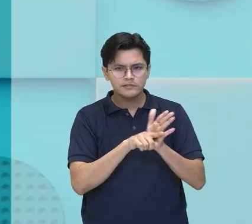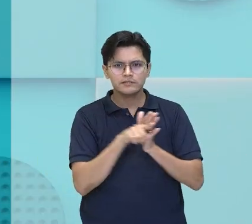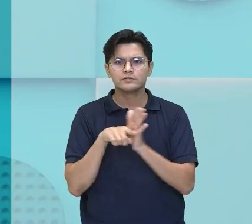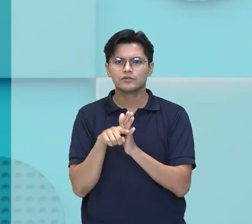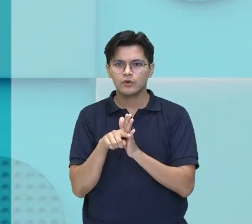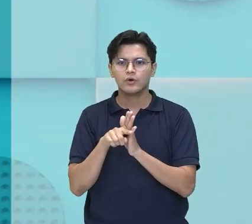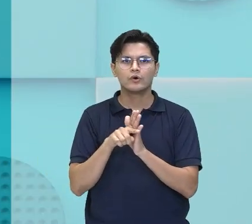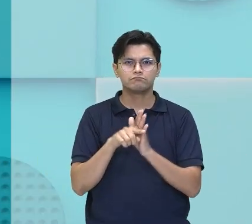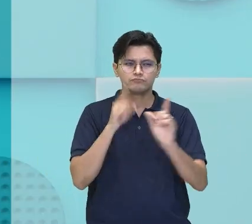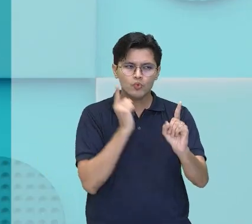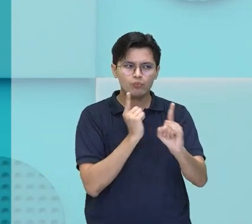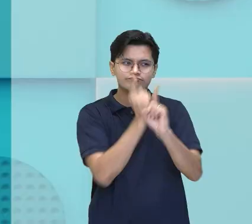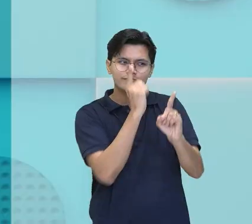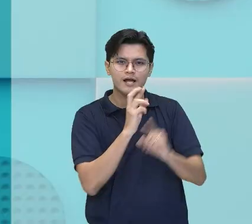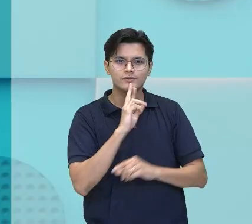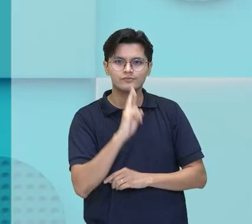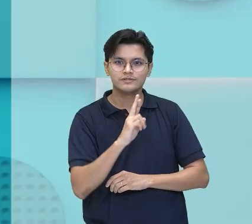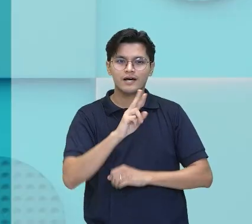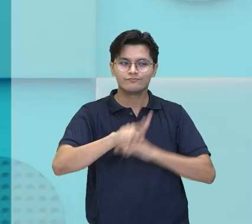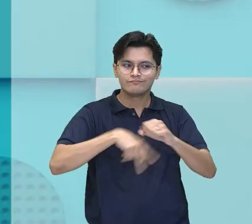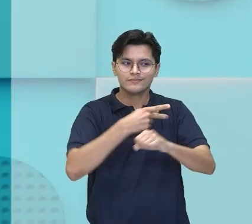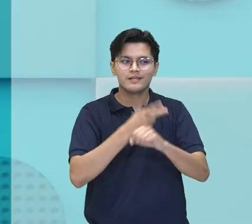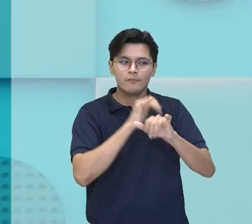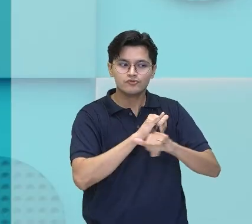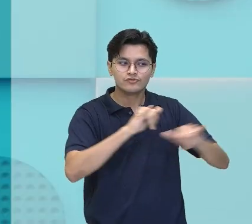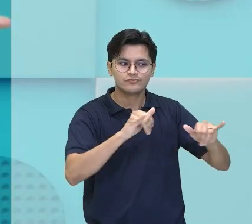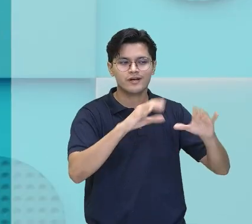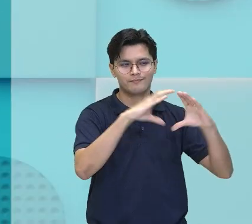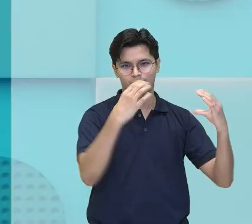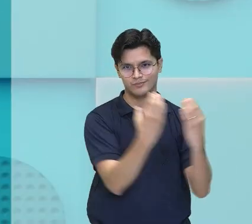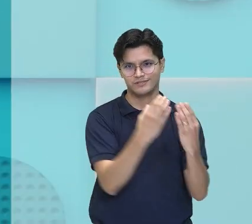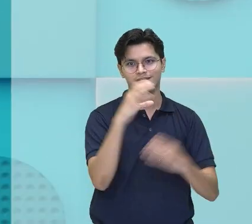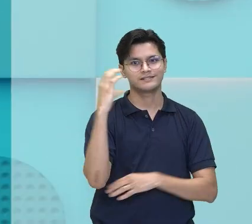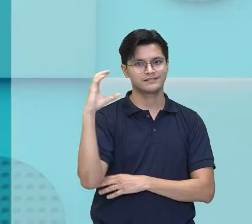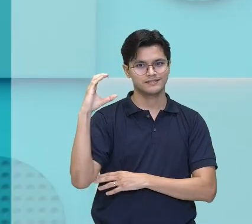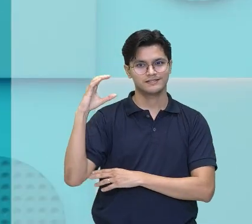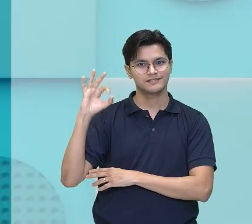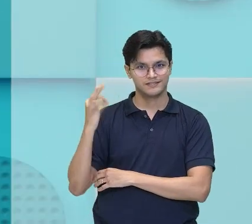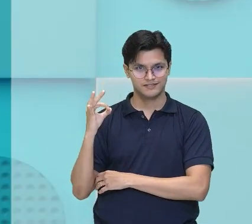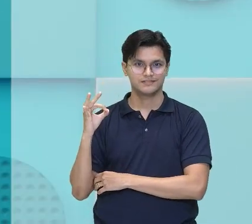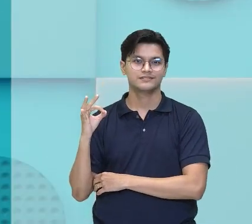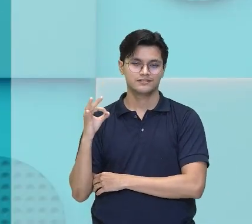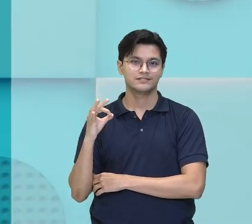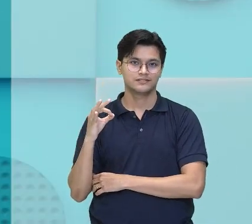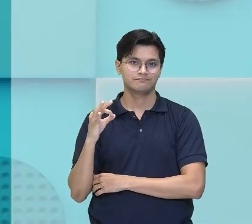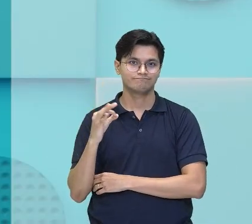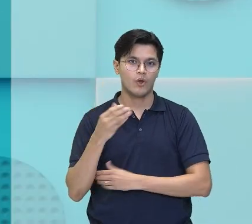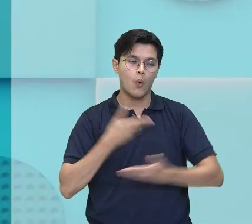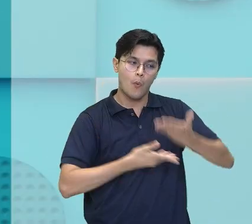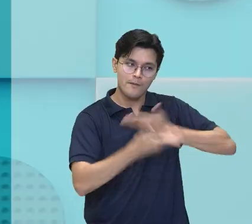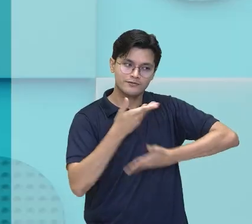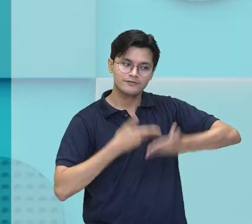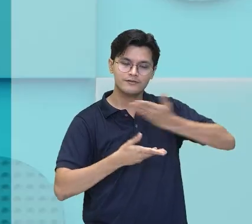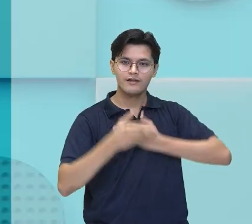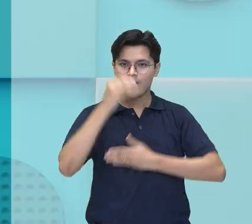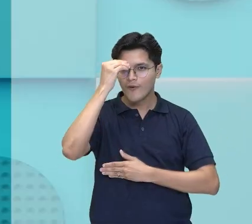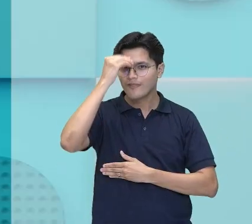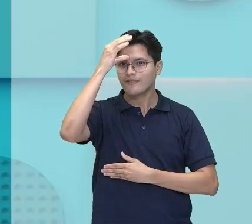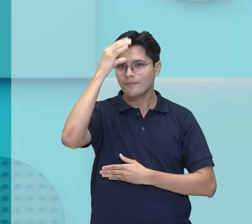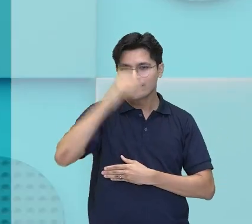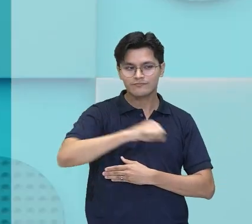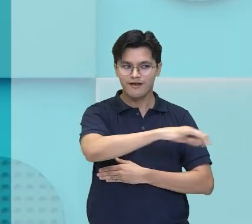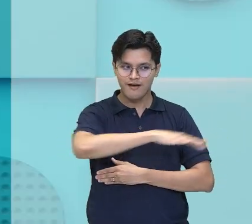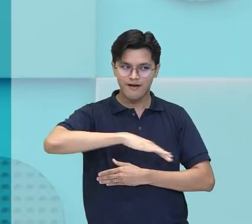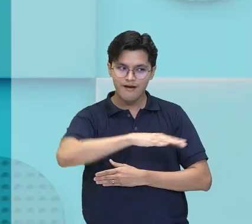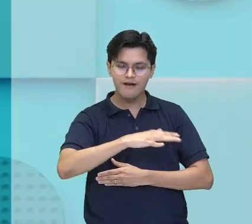é a primeira forma de divulgação, eu compartilhar o meu conhecimento com os meus colegas de trabalho, né, ali do meio, certo? E aí,